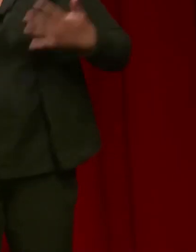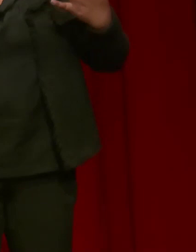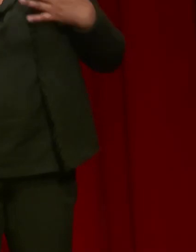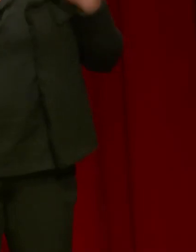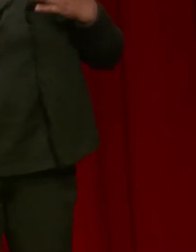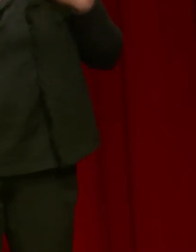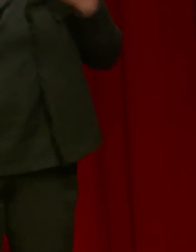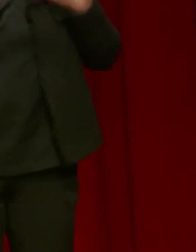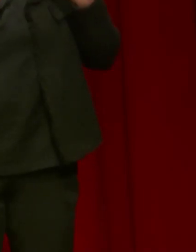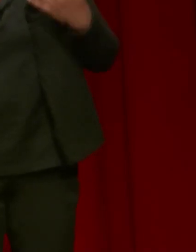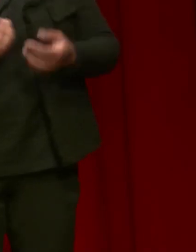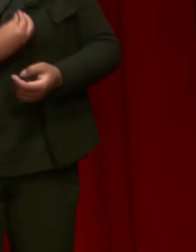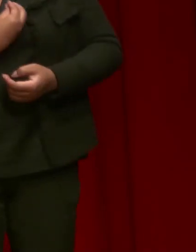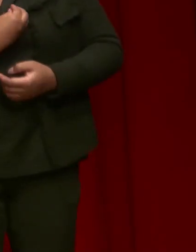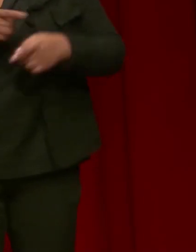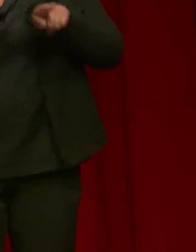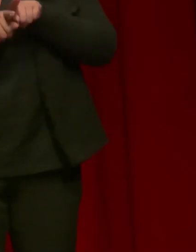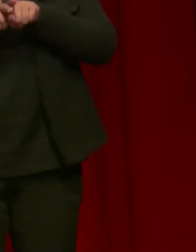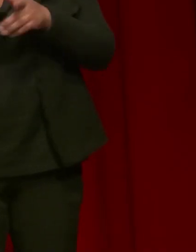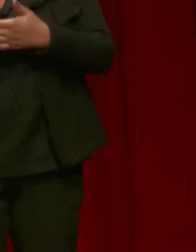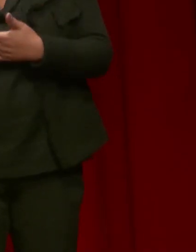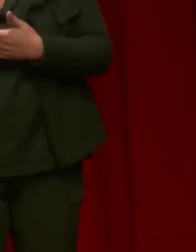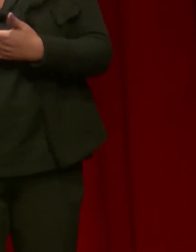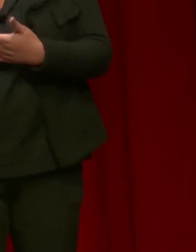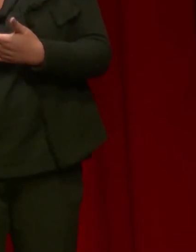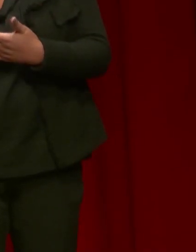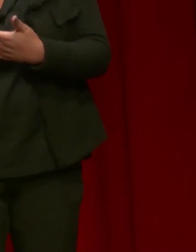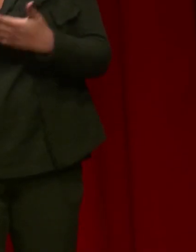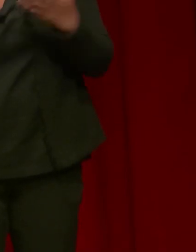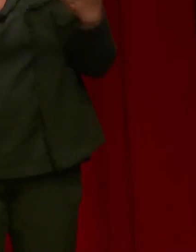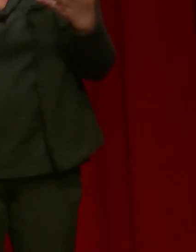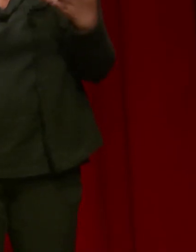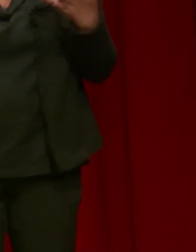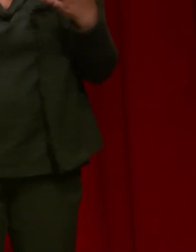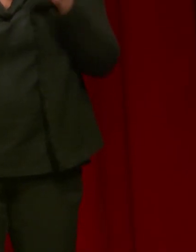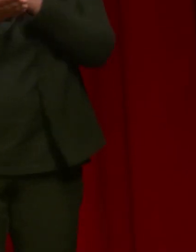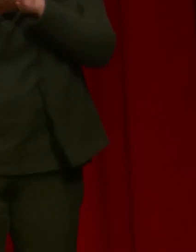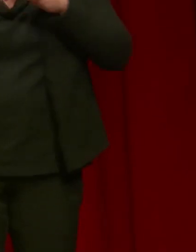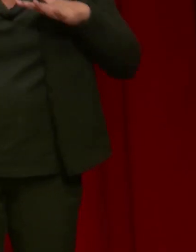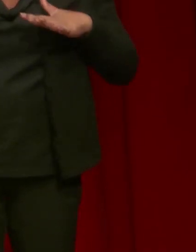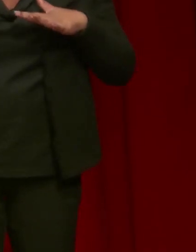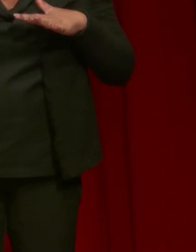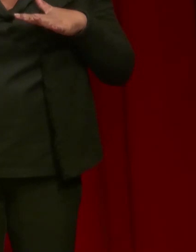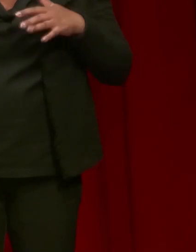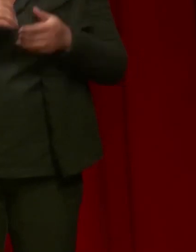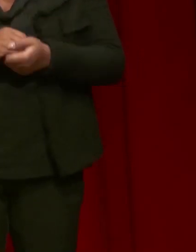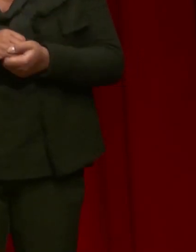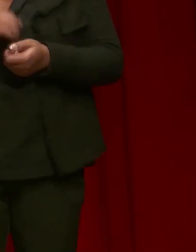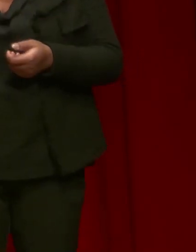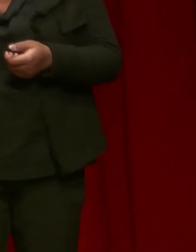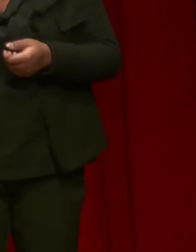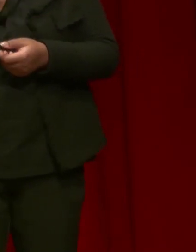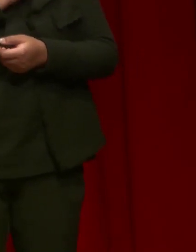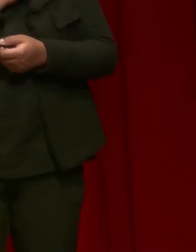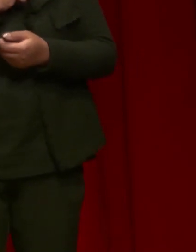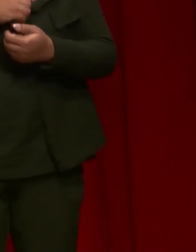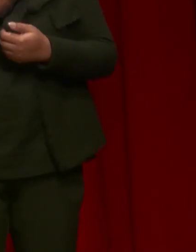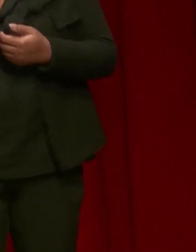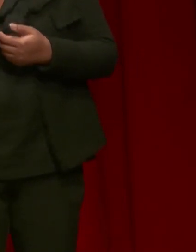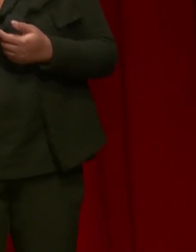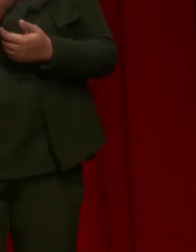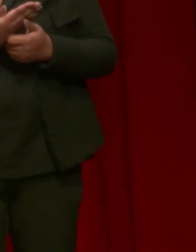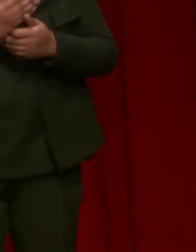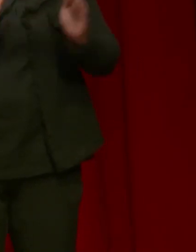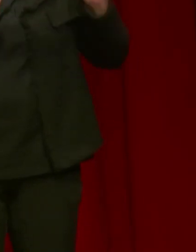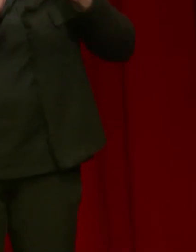você, mas eu queria pedir também para a gente fazer uma dinâmica rapidinha aqui. Vou pedir para o pessoal da Casa